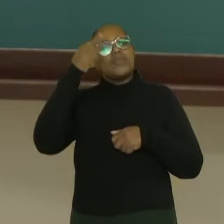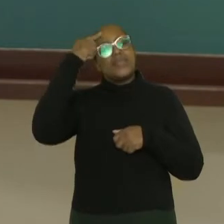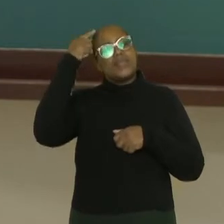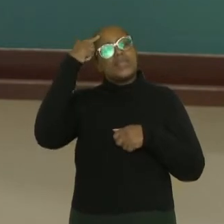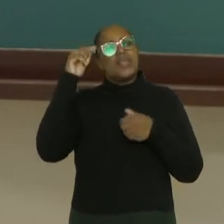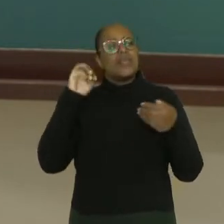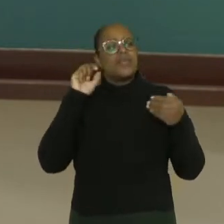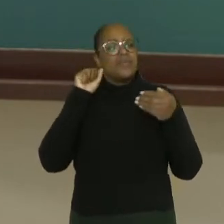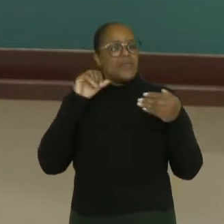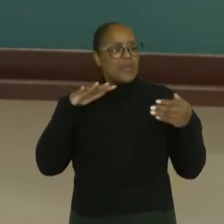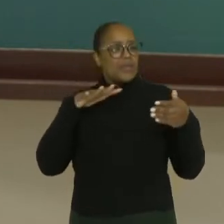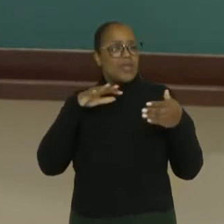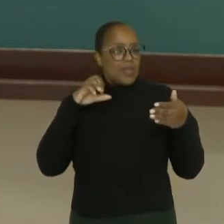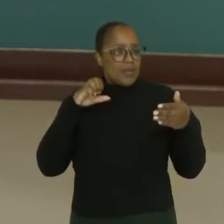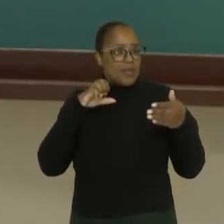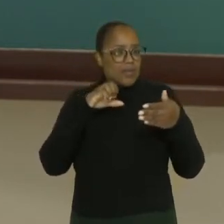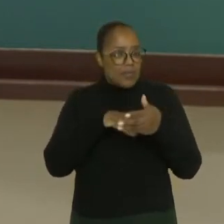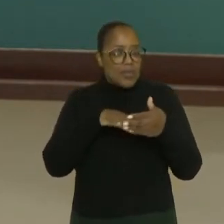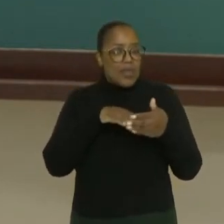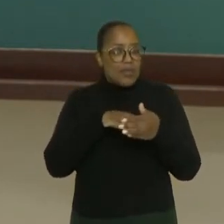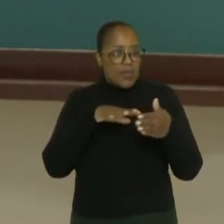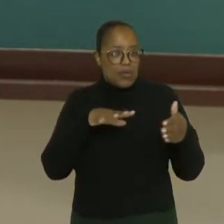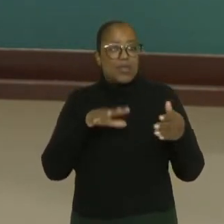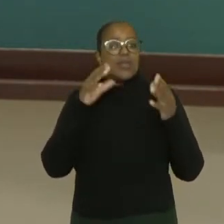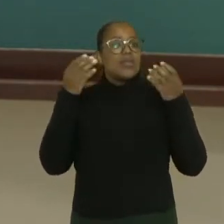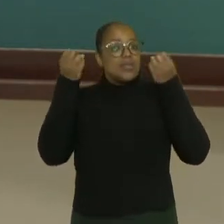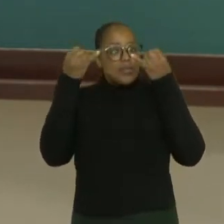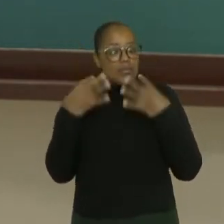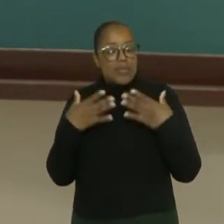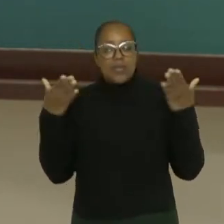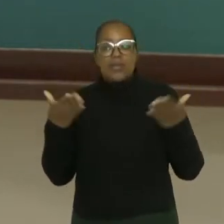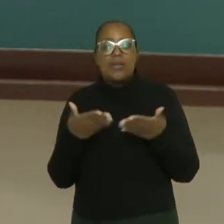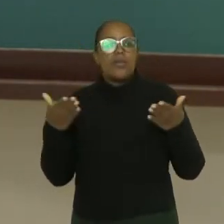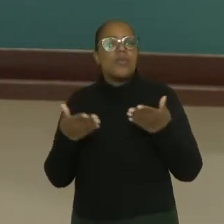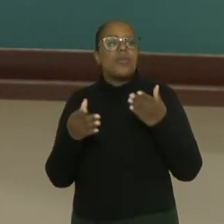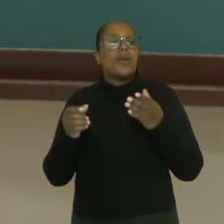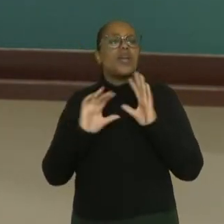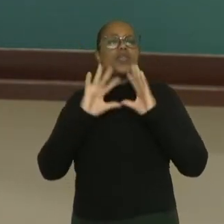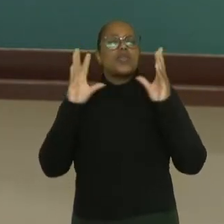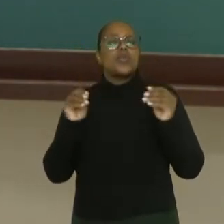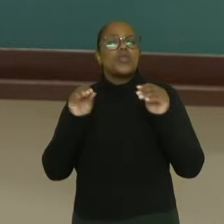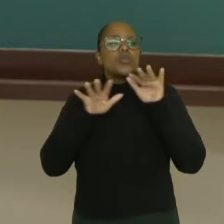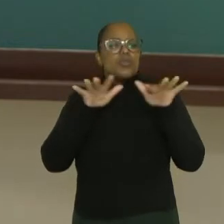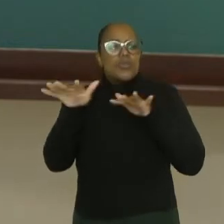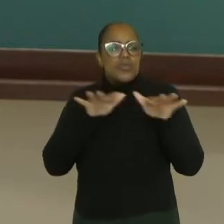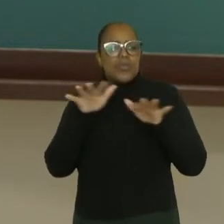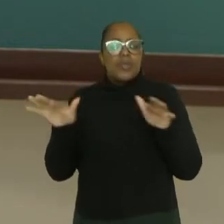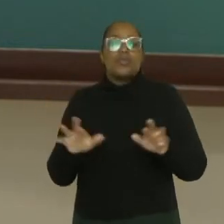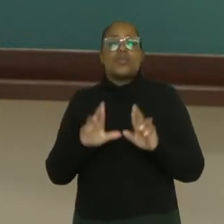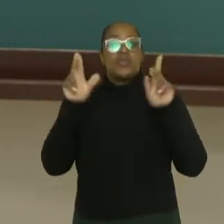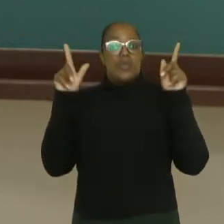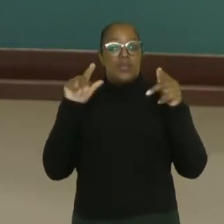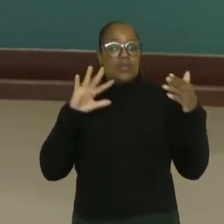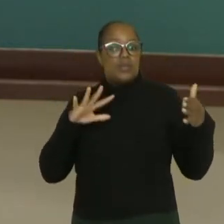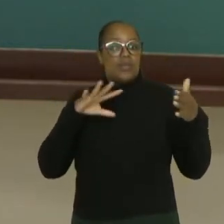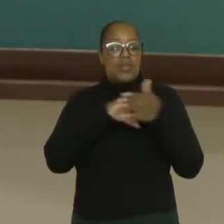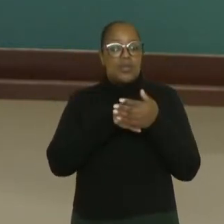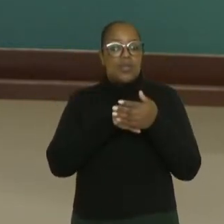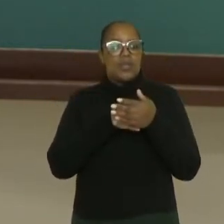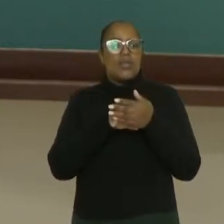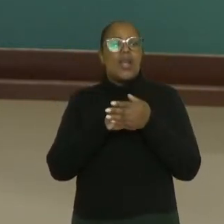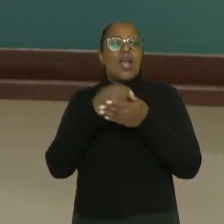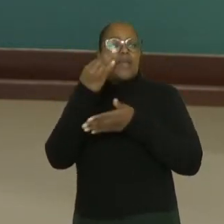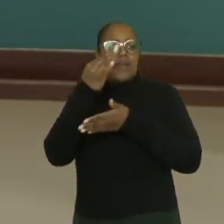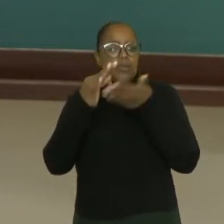Então, explique agora, do que a gente comentou, as diferentes manifestações da violência, levando em consideração o